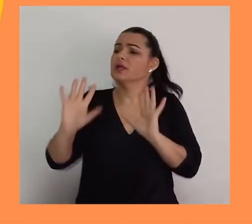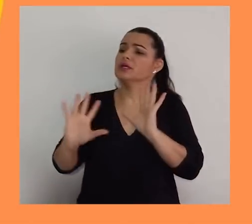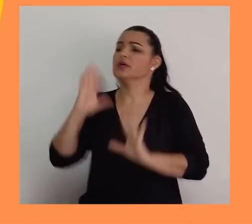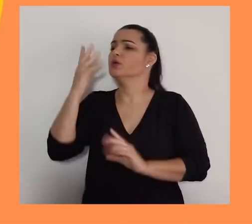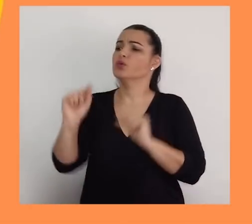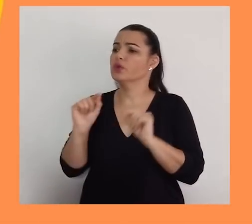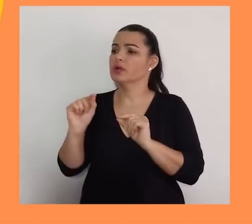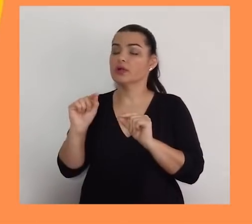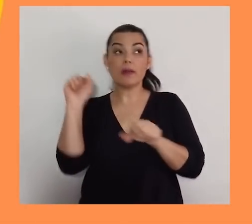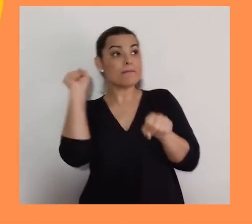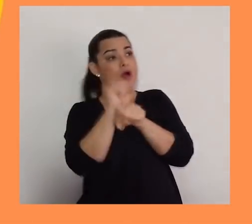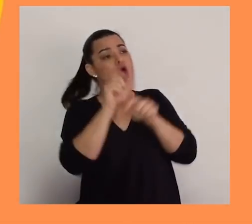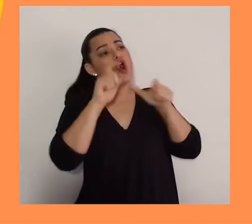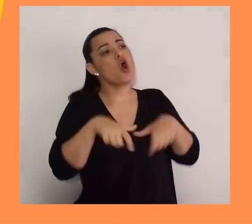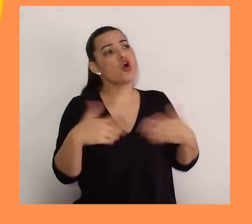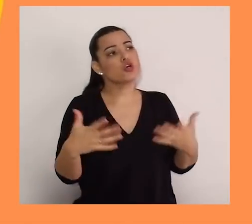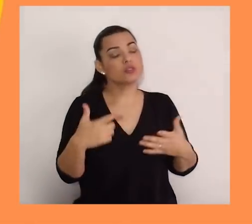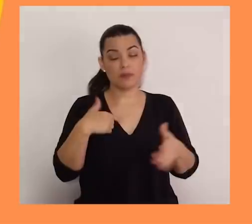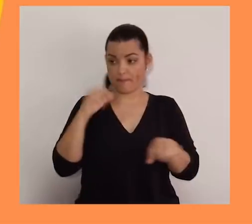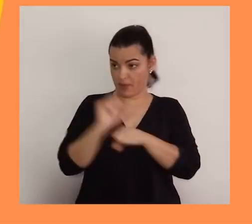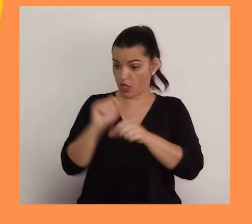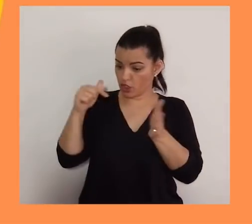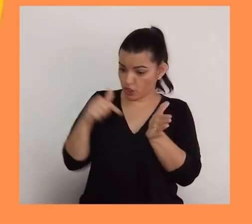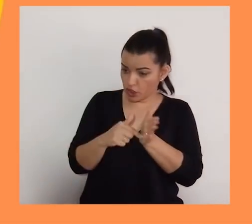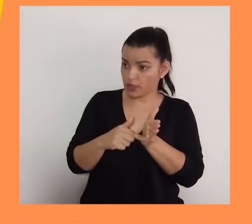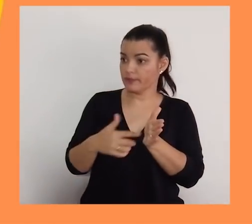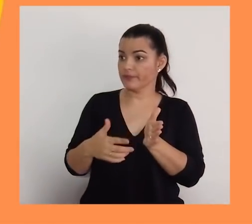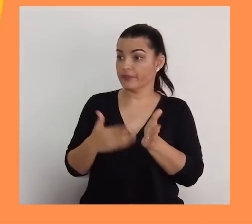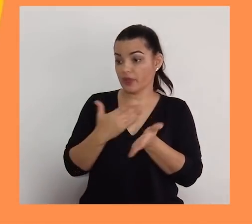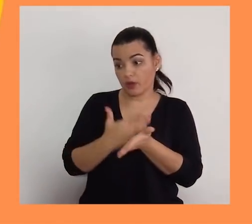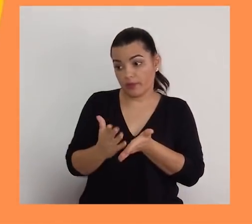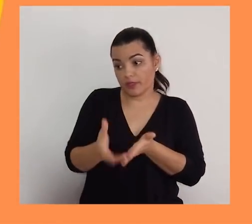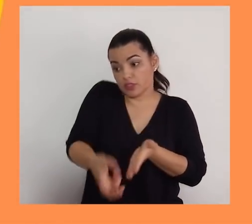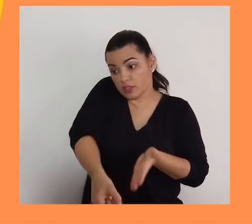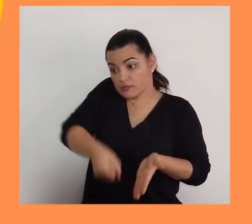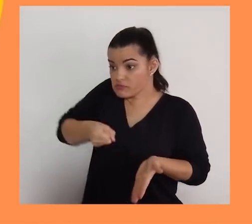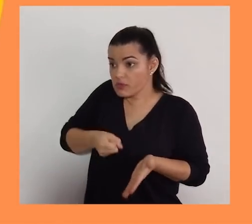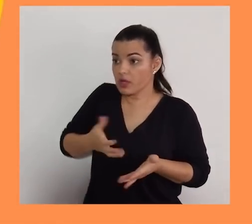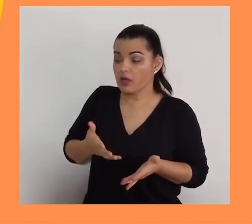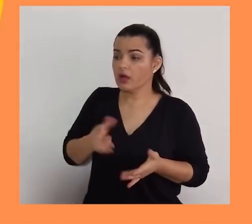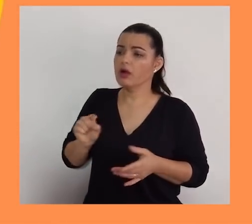E não é que o rabanete cresceu e ficou